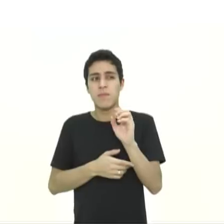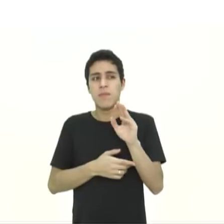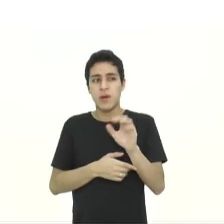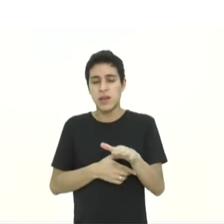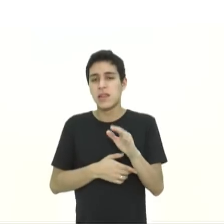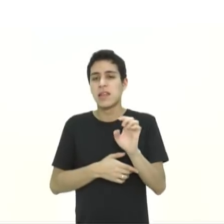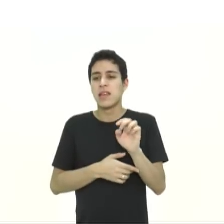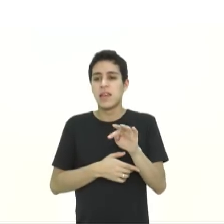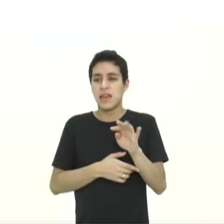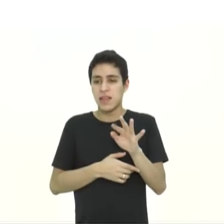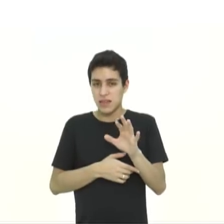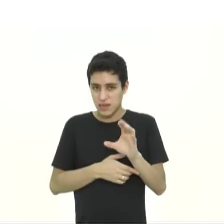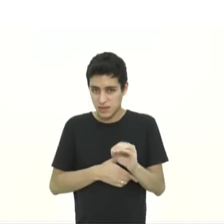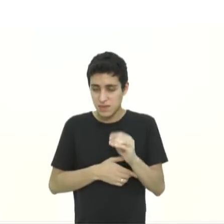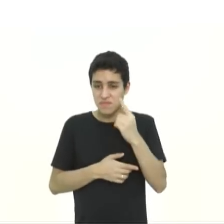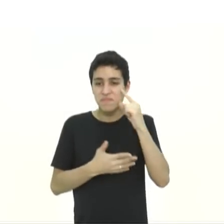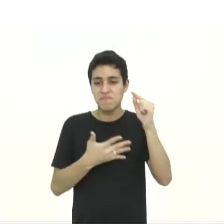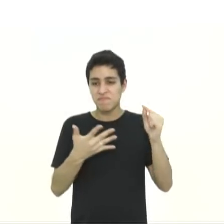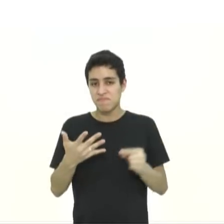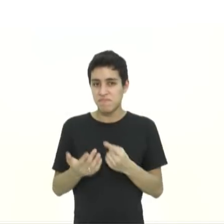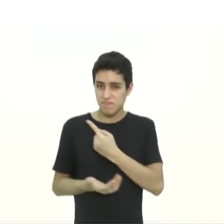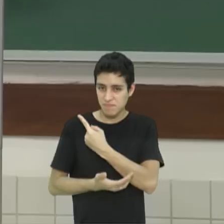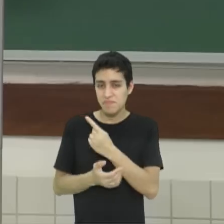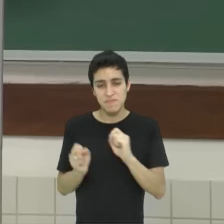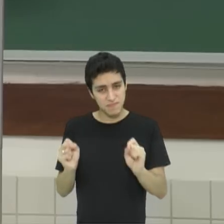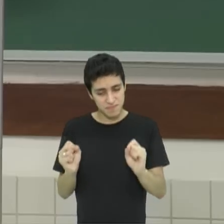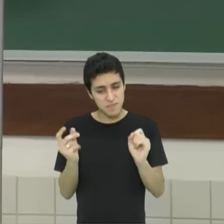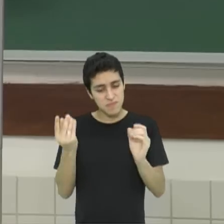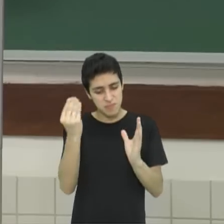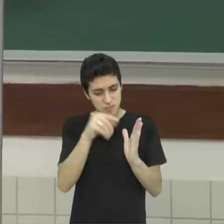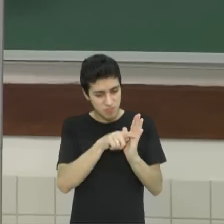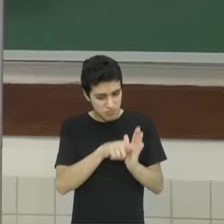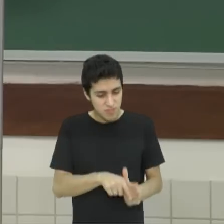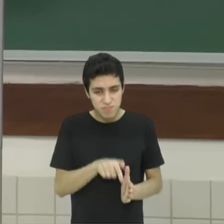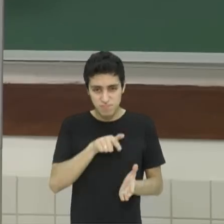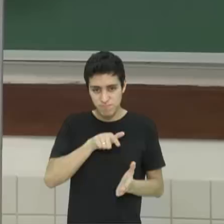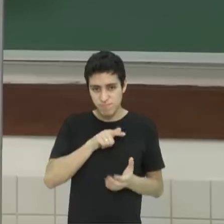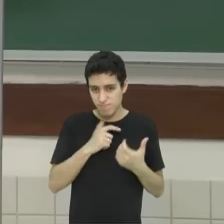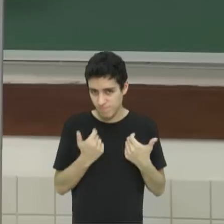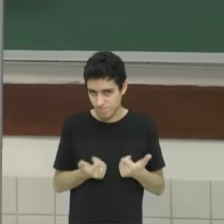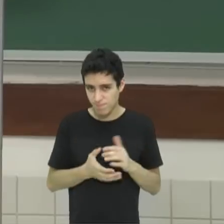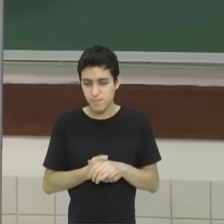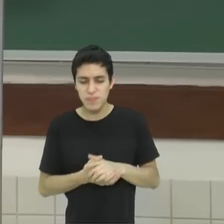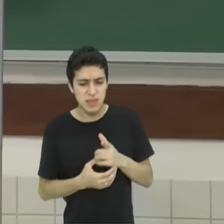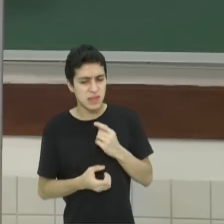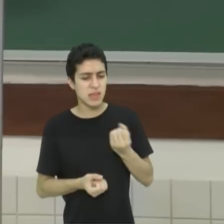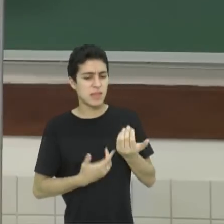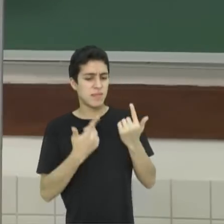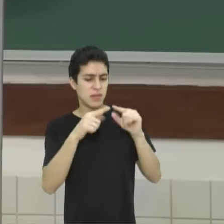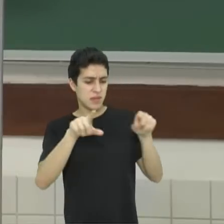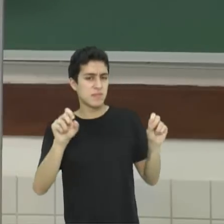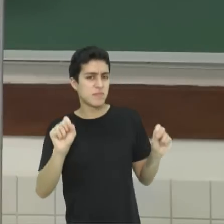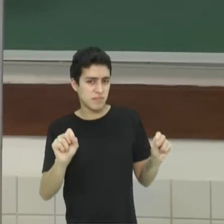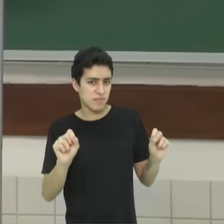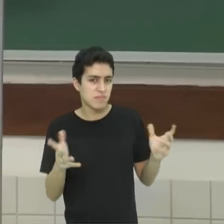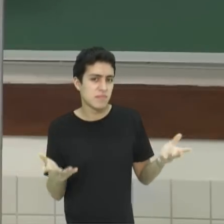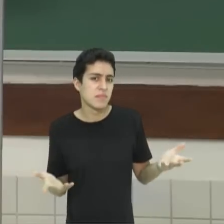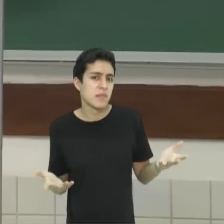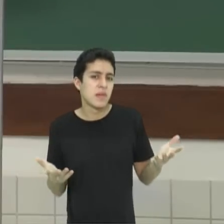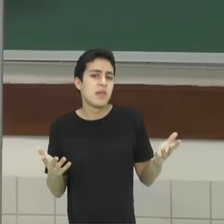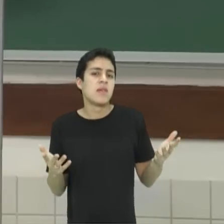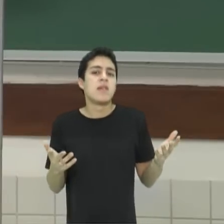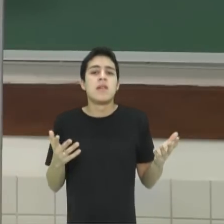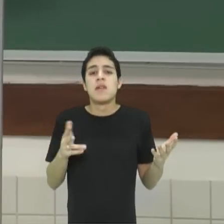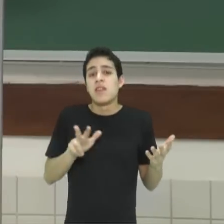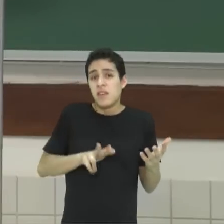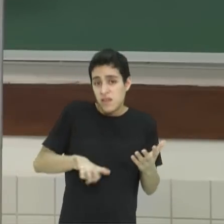porém, entretanto, dentre outras, que você pode pesquisar por aí também. Existem expressões que podem ser usadas e a gente